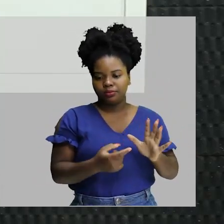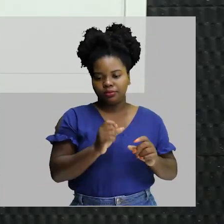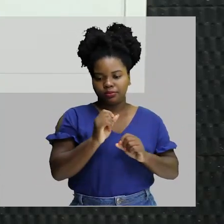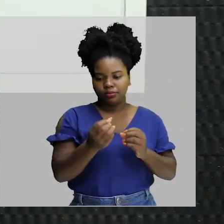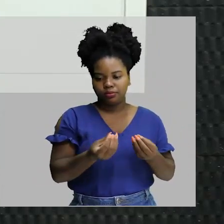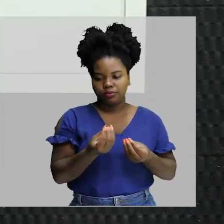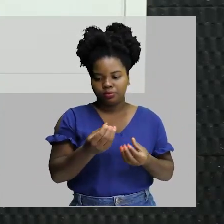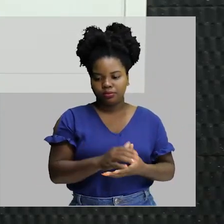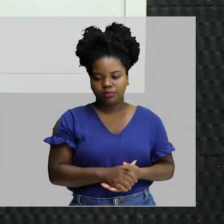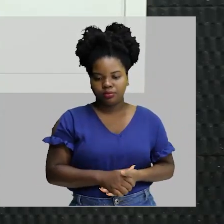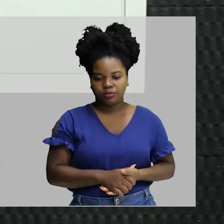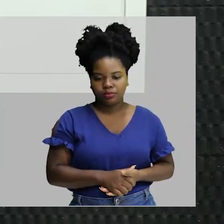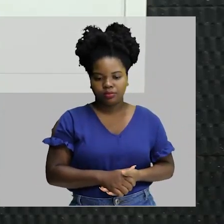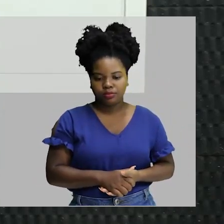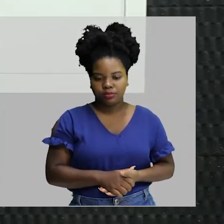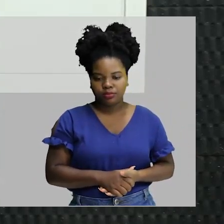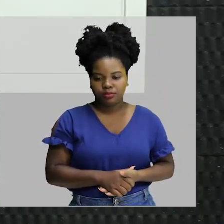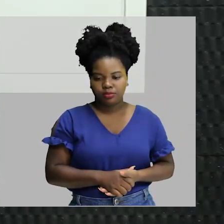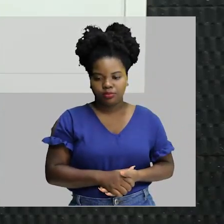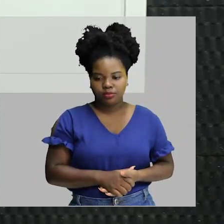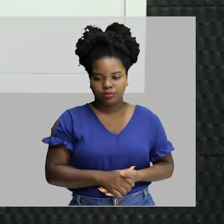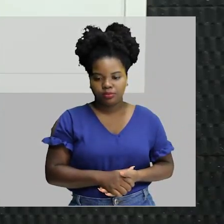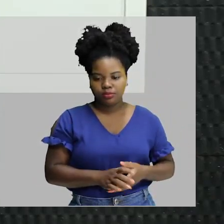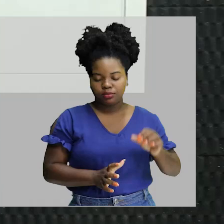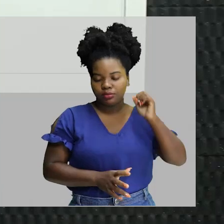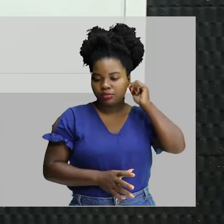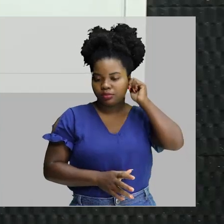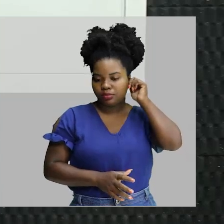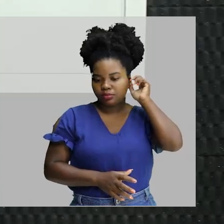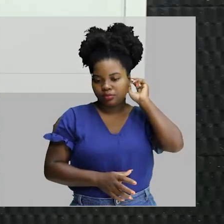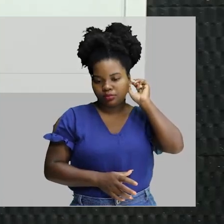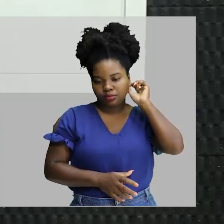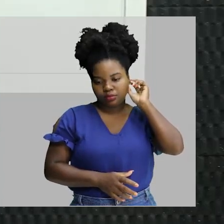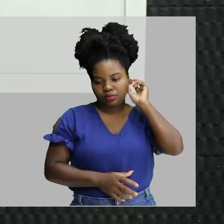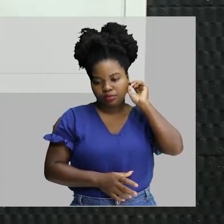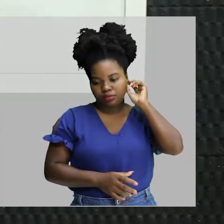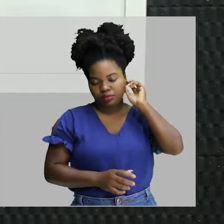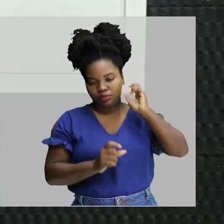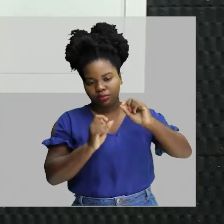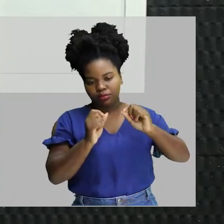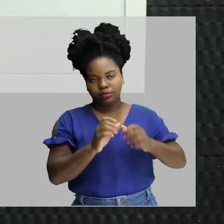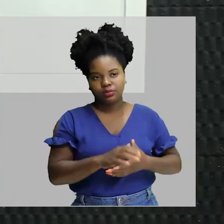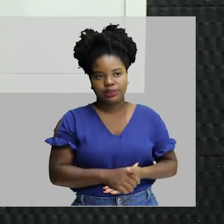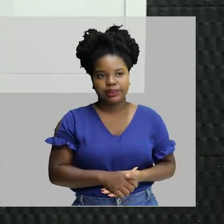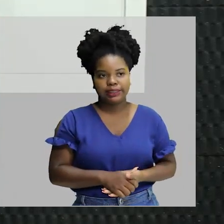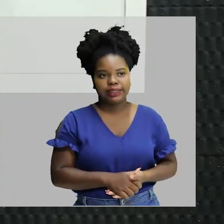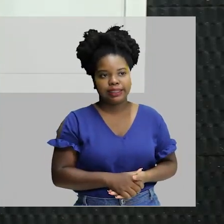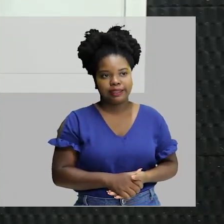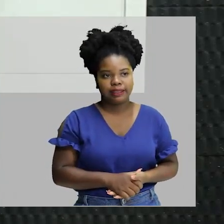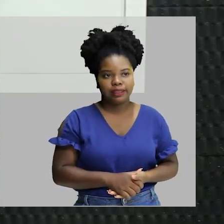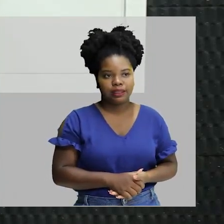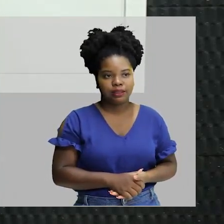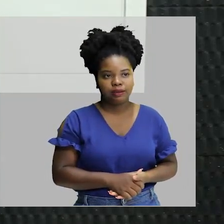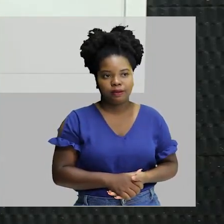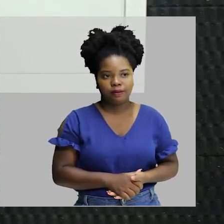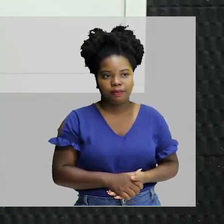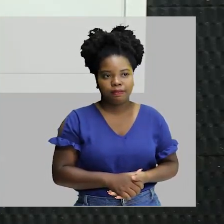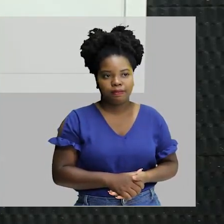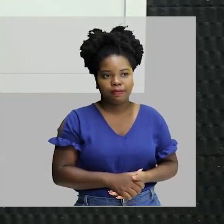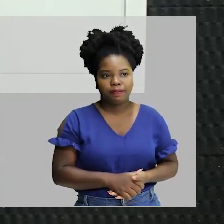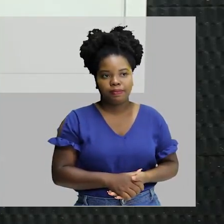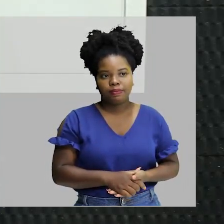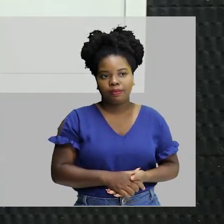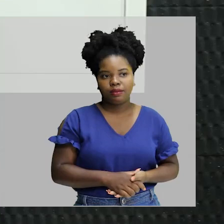assim, extremamente desvelada, certo? Que é justamente aquilo que nós tratamos como